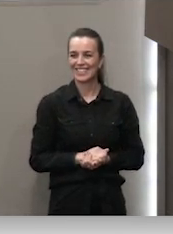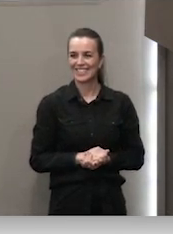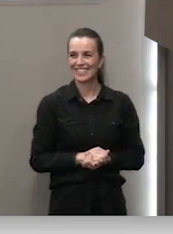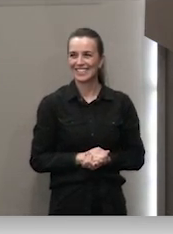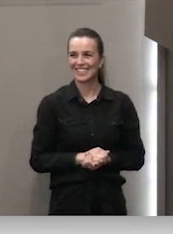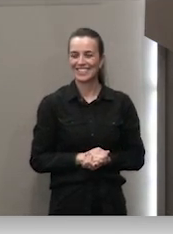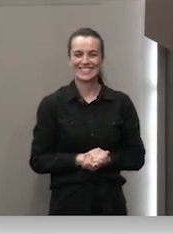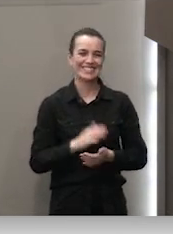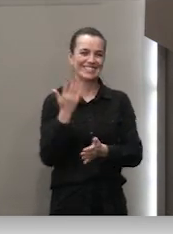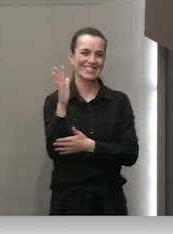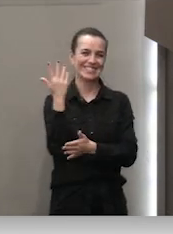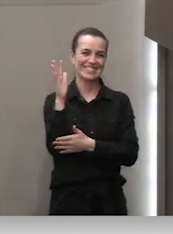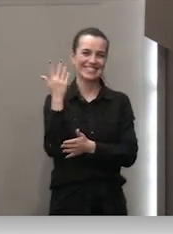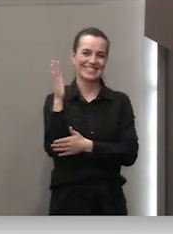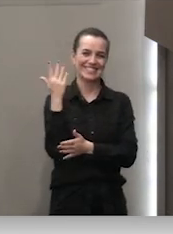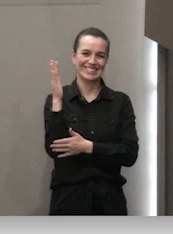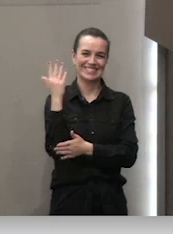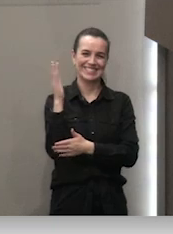hein?